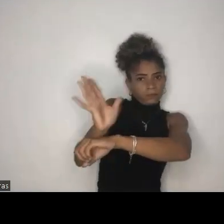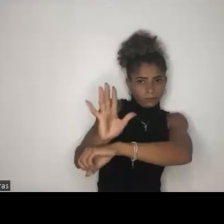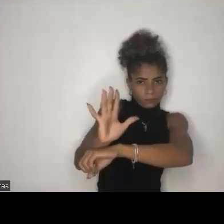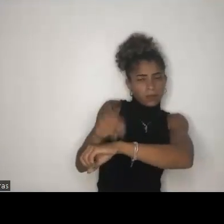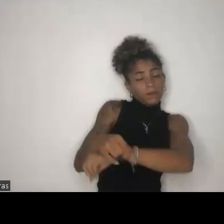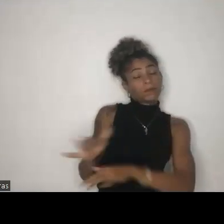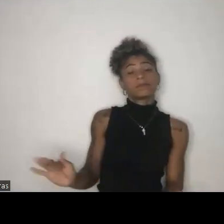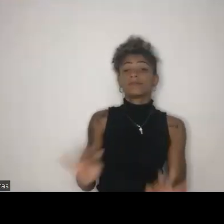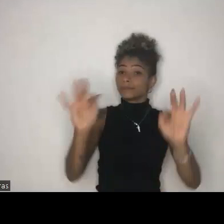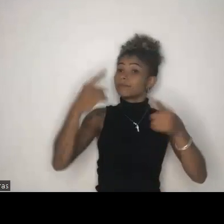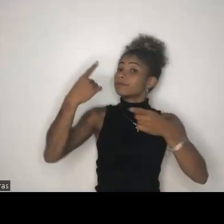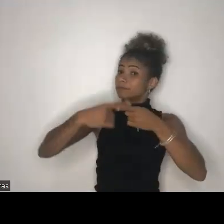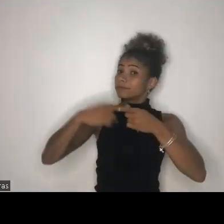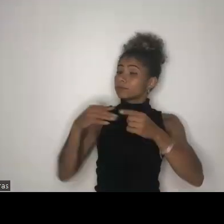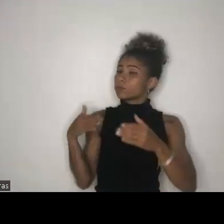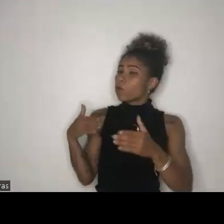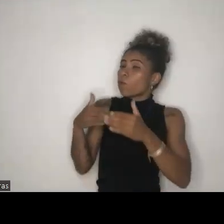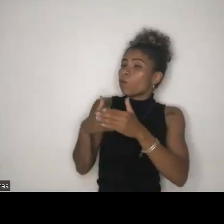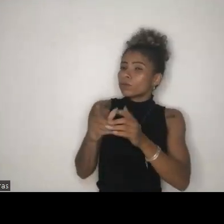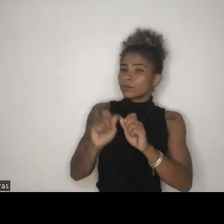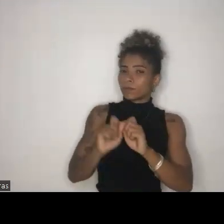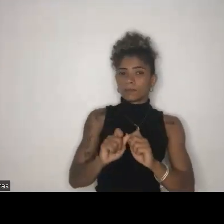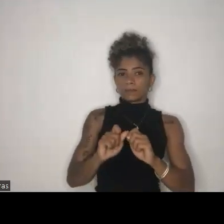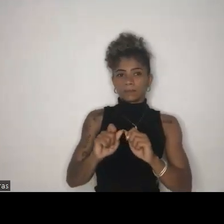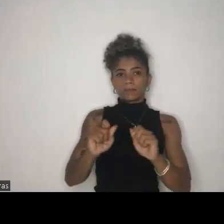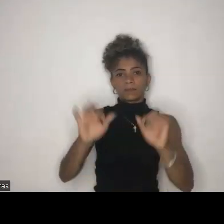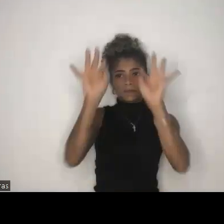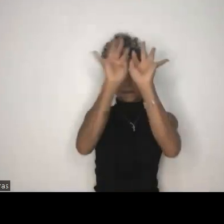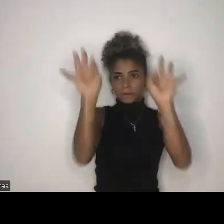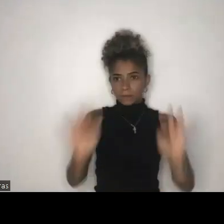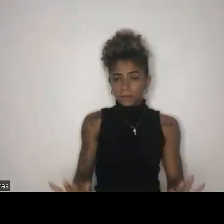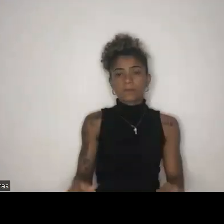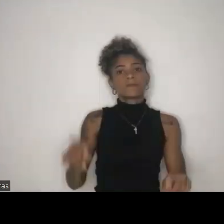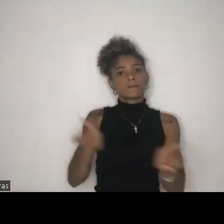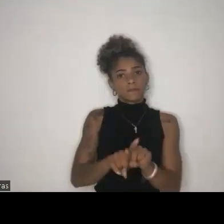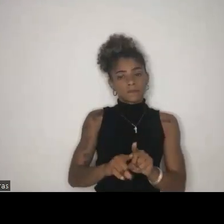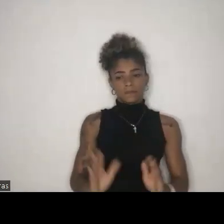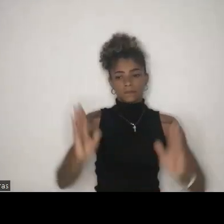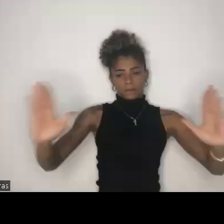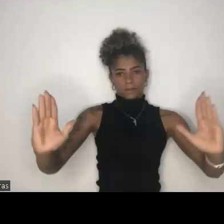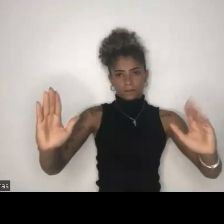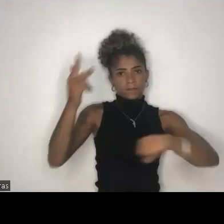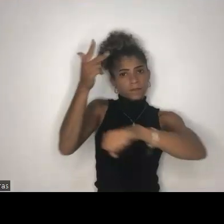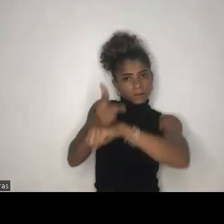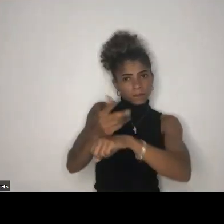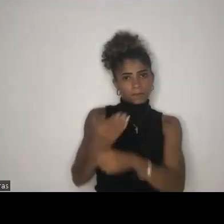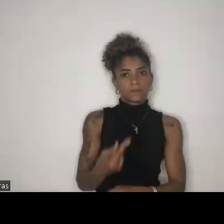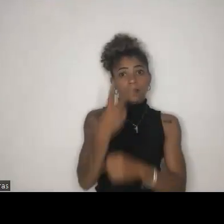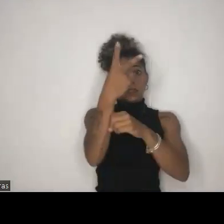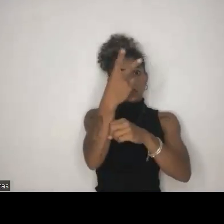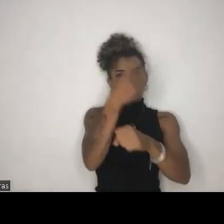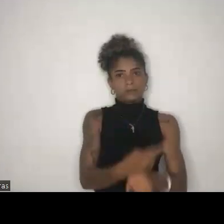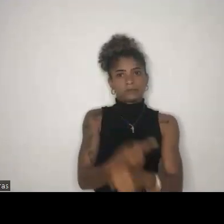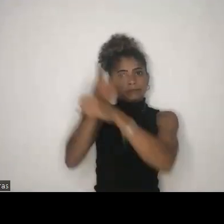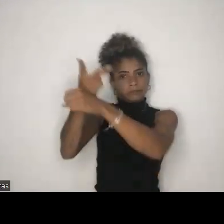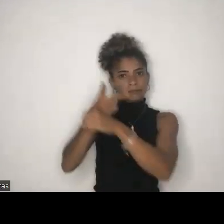muito feliz porque o último longa que eu fiz a gente ganhou dois prêmios de melhor direção de arte o penúltimo que eu fiz